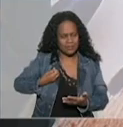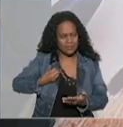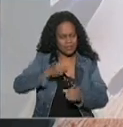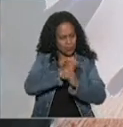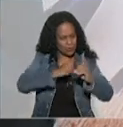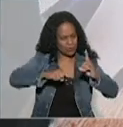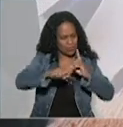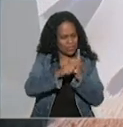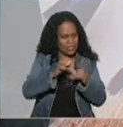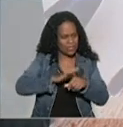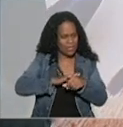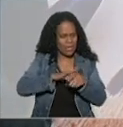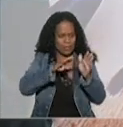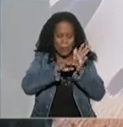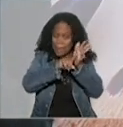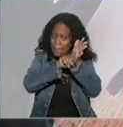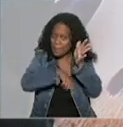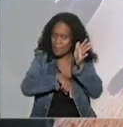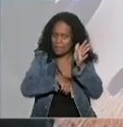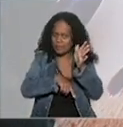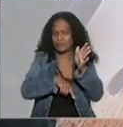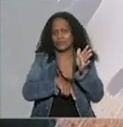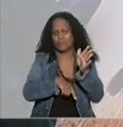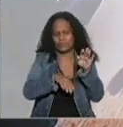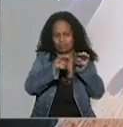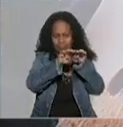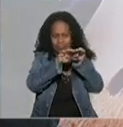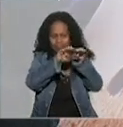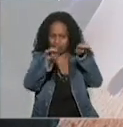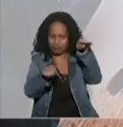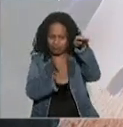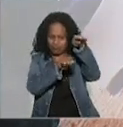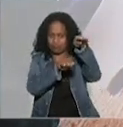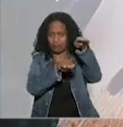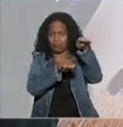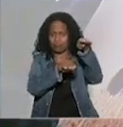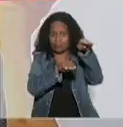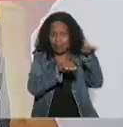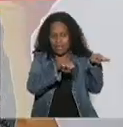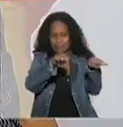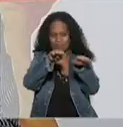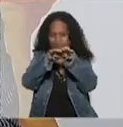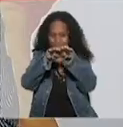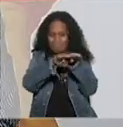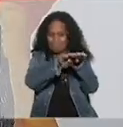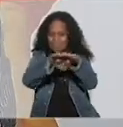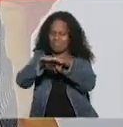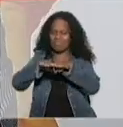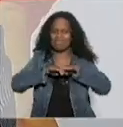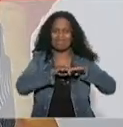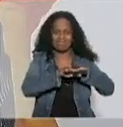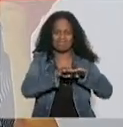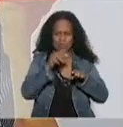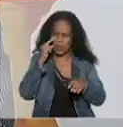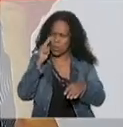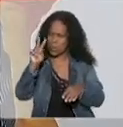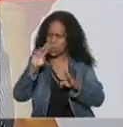mais com menos desigualdade? Sim, porque... Tem a ver? Tem, totalmente. Porque quando a gente olha para a